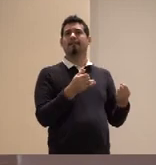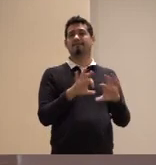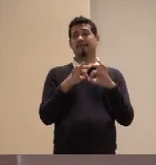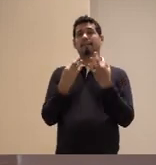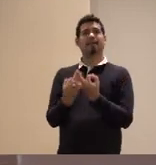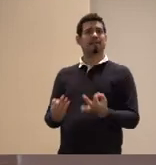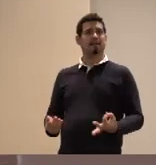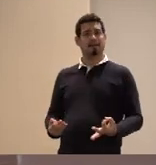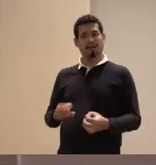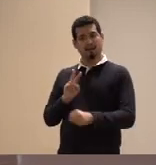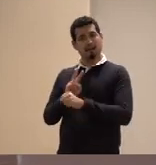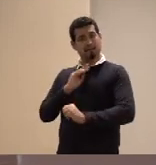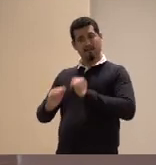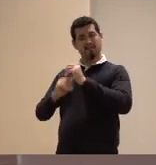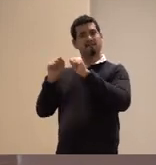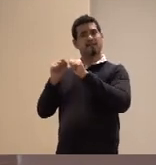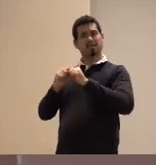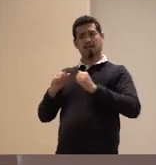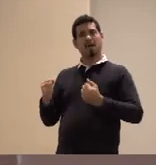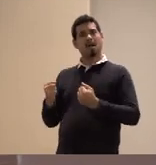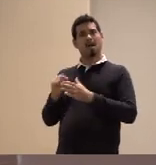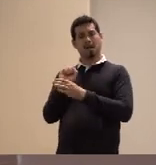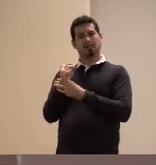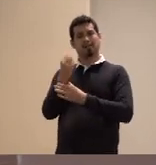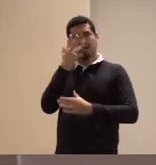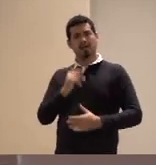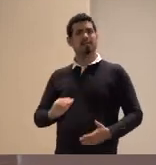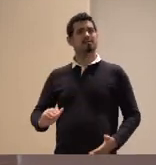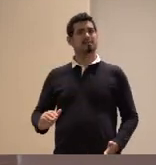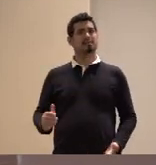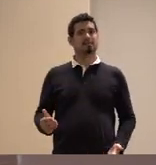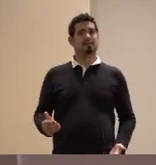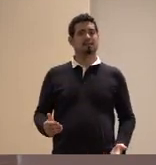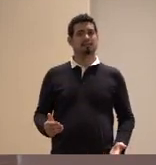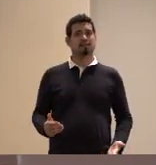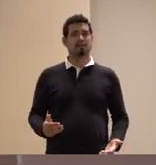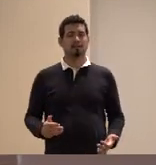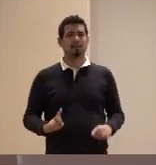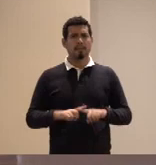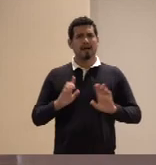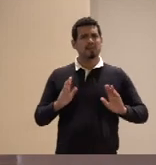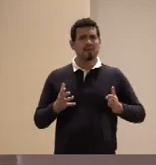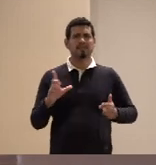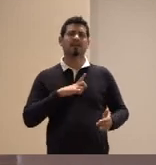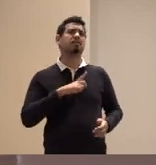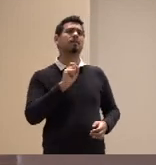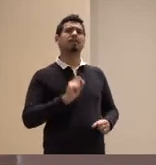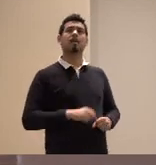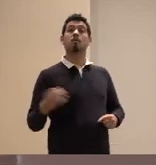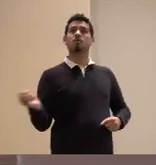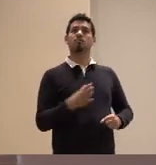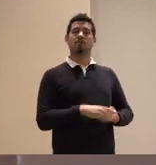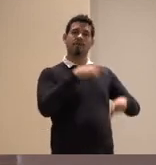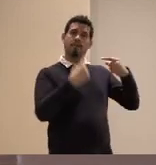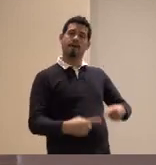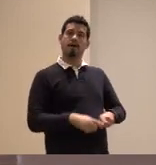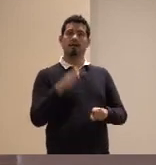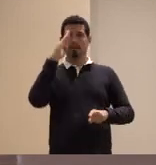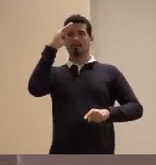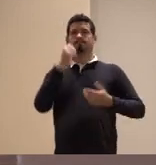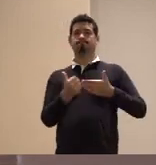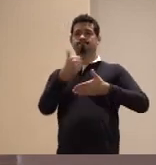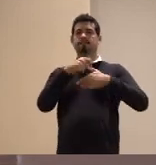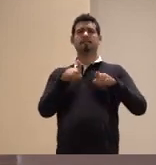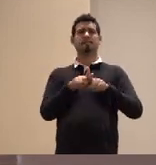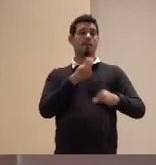ela possa fazer a garantia do seu menino e da sua menina. Hoje nós temos aí um novo paradigma, a prioridade absoluta,